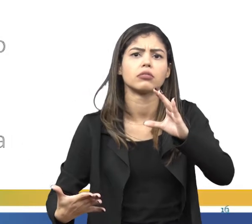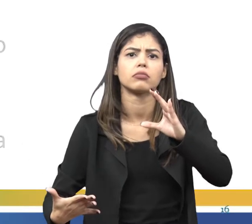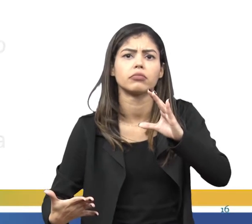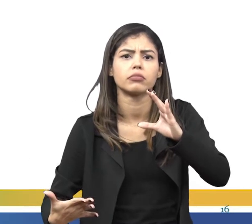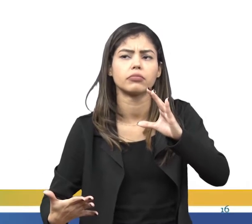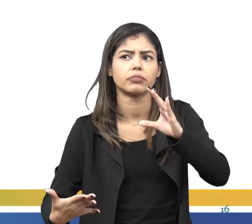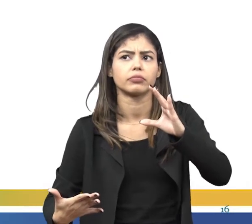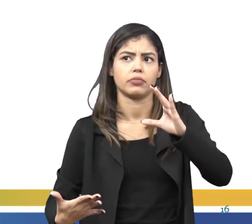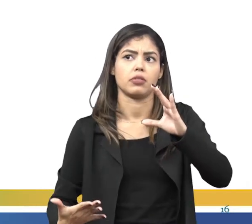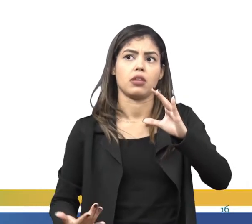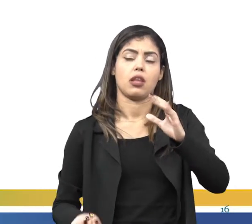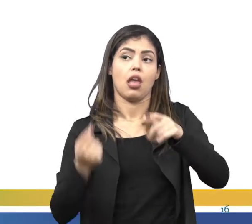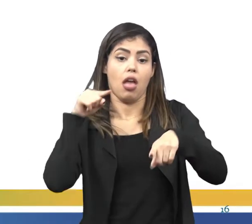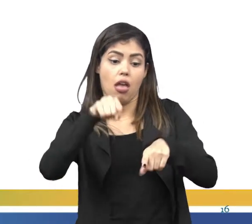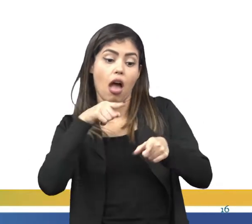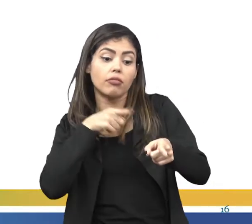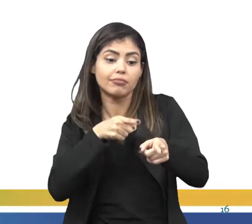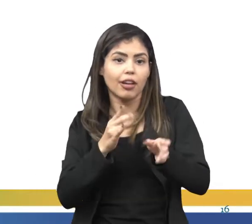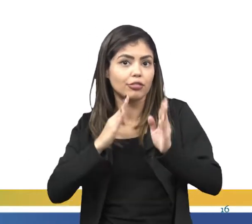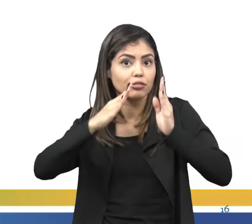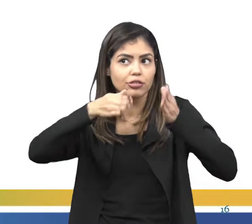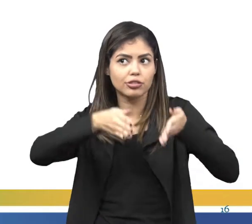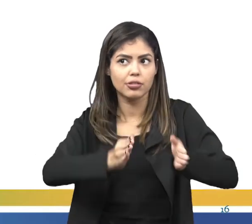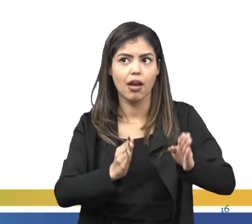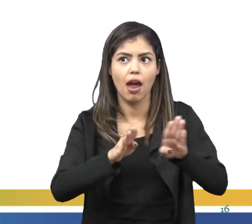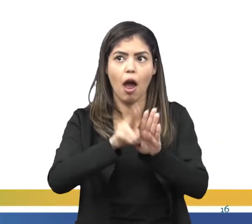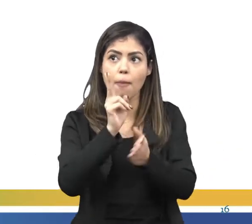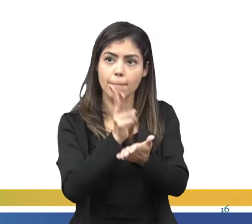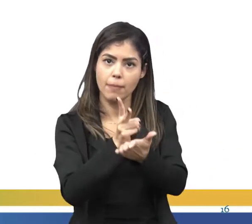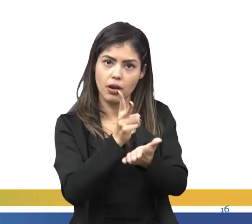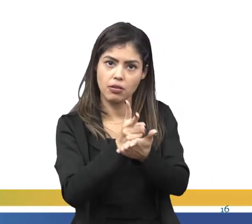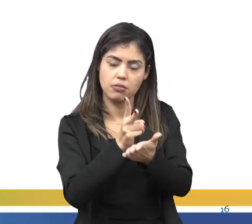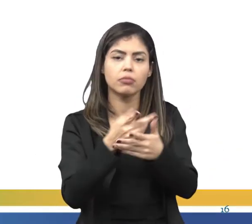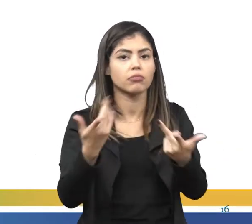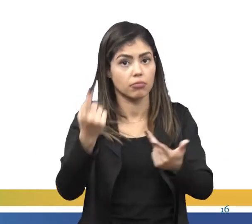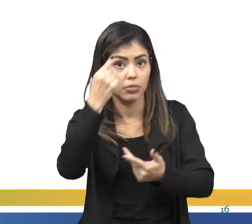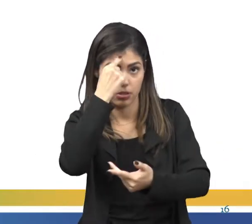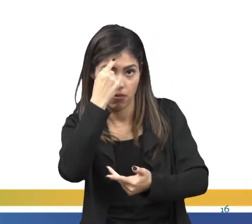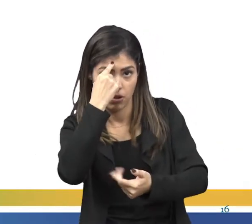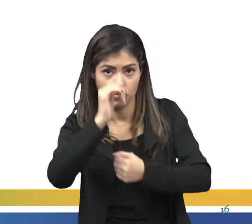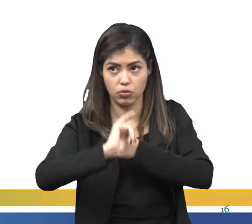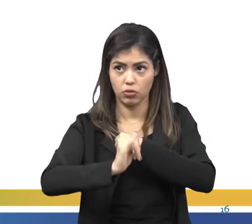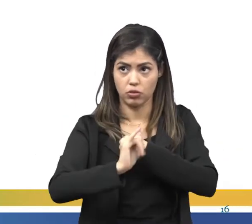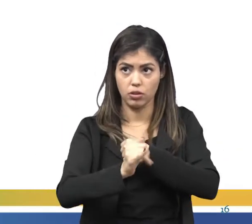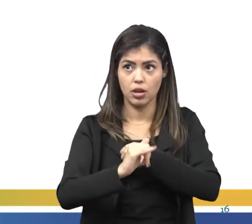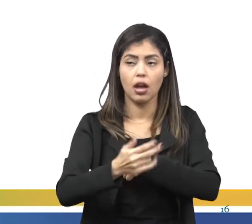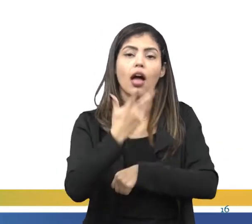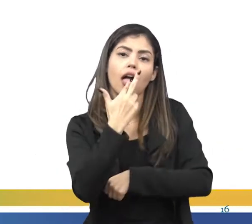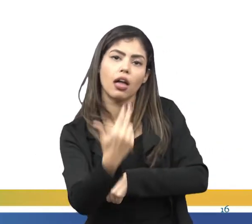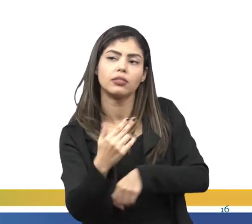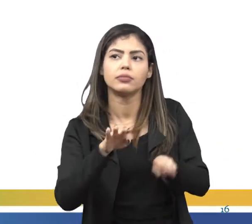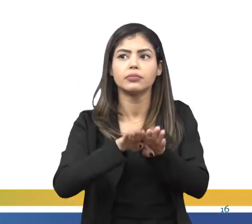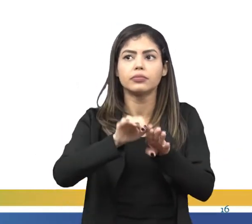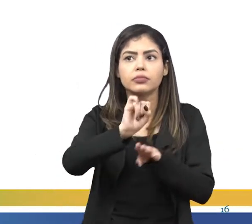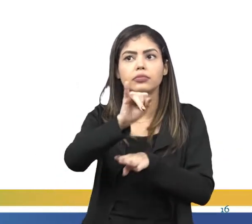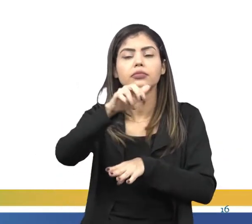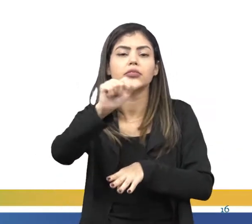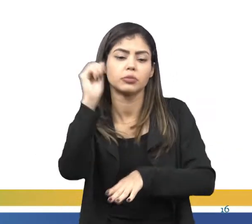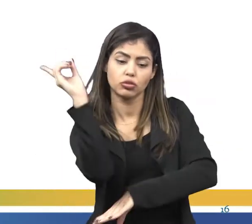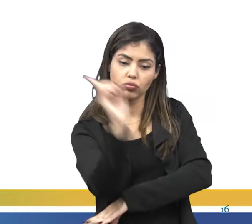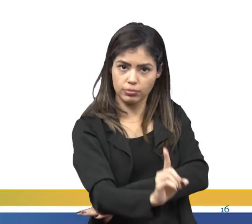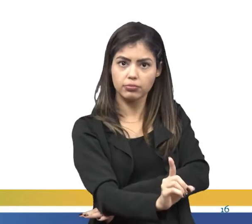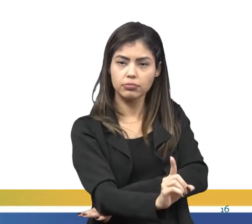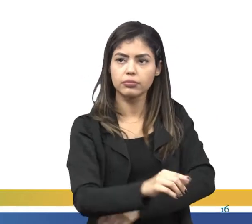crônica? Ela induz o leitor a chegar à mesma conclusão que o cronista, tem uma linguagem coloquial, simples e